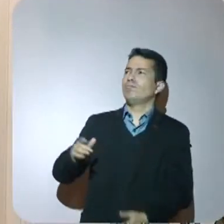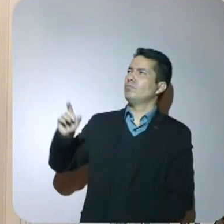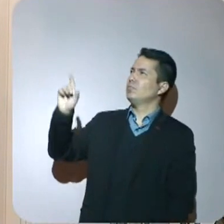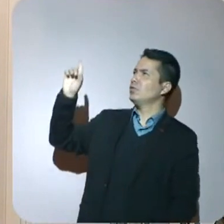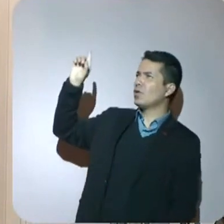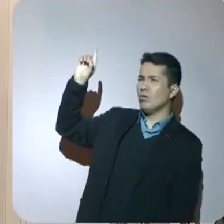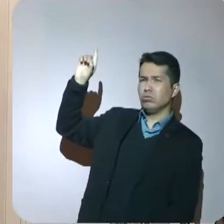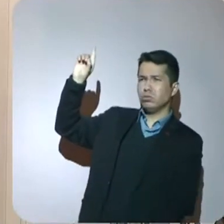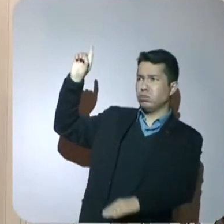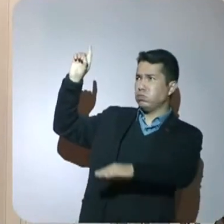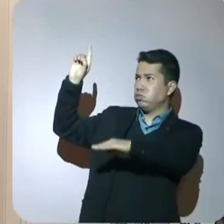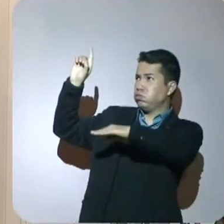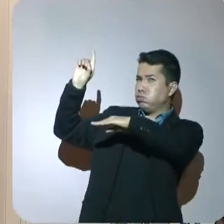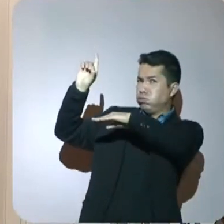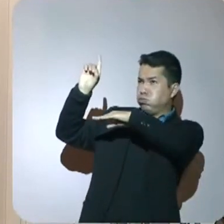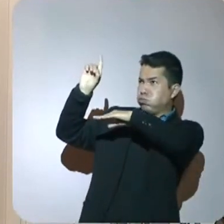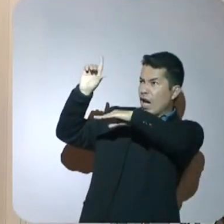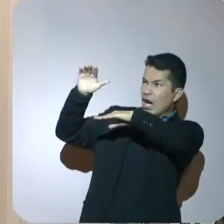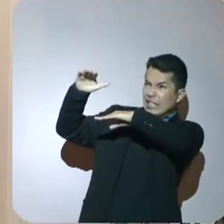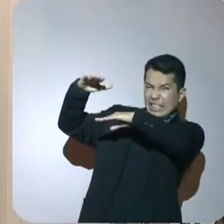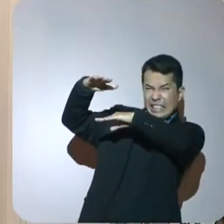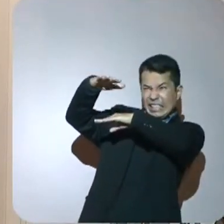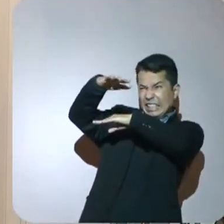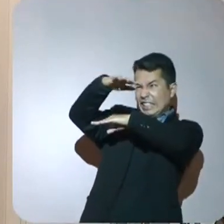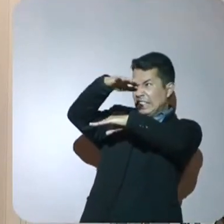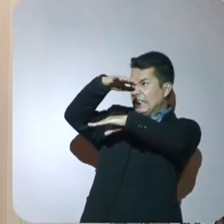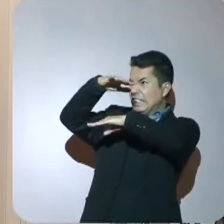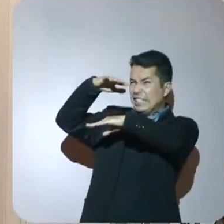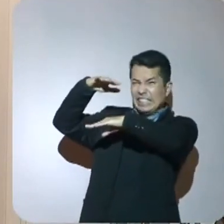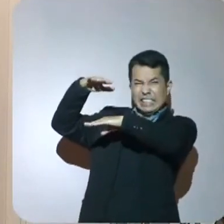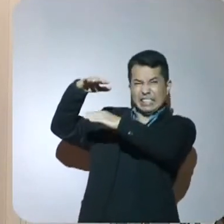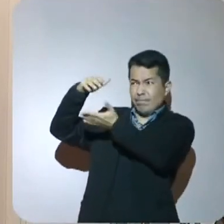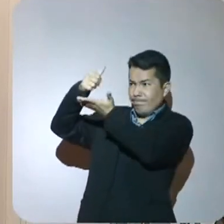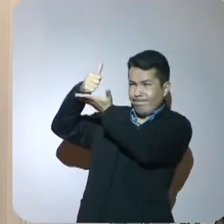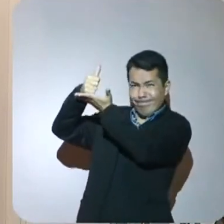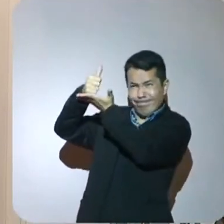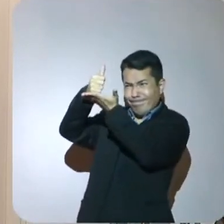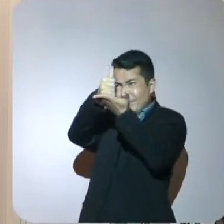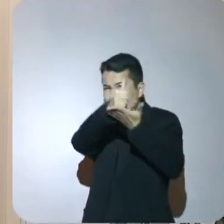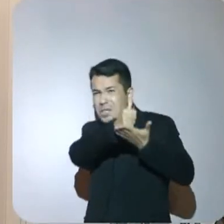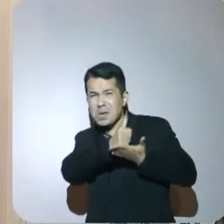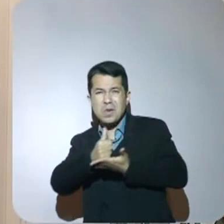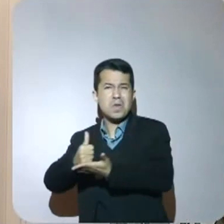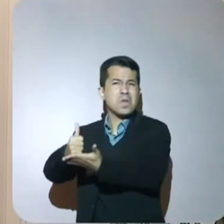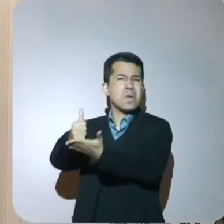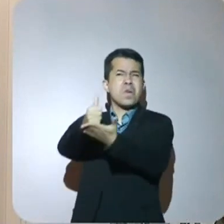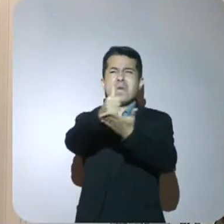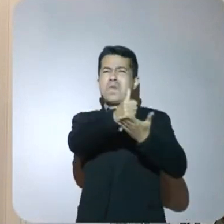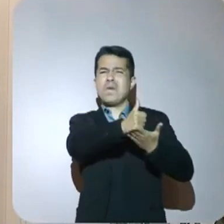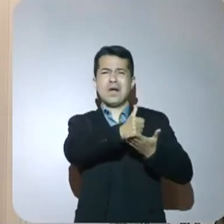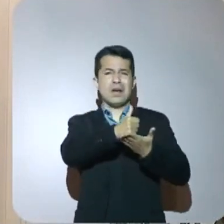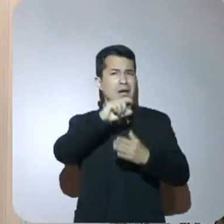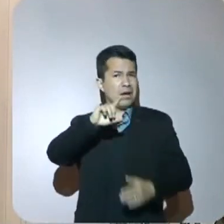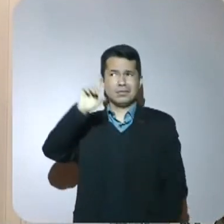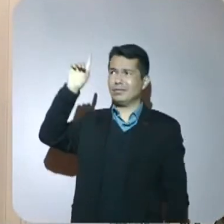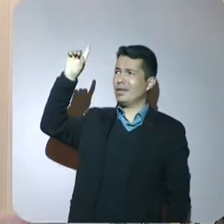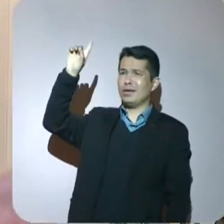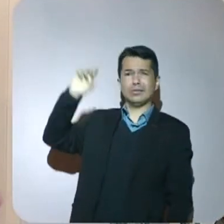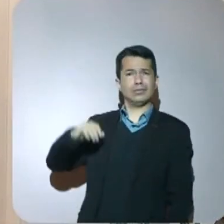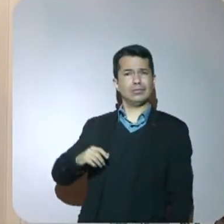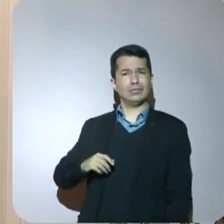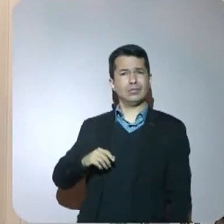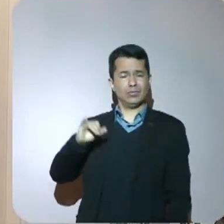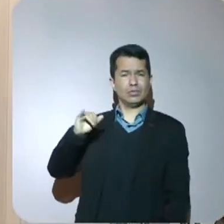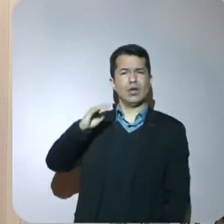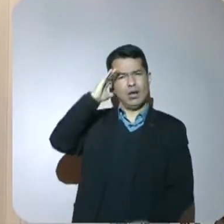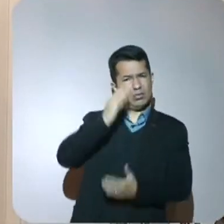Senhor. Ele está no controle de todas as coisas. E aí você pode ter paz. Eu queria